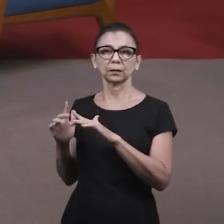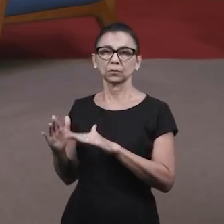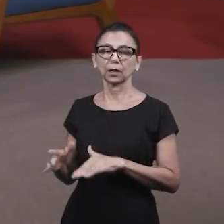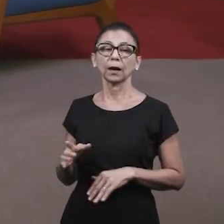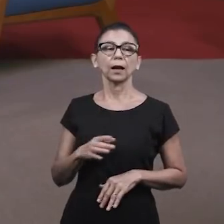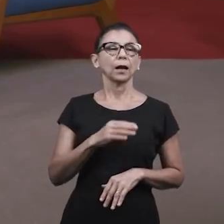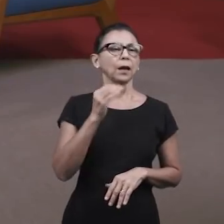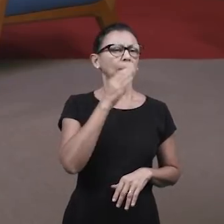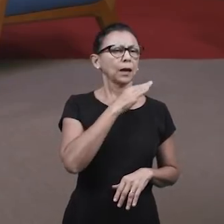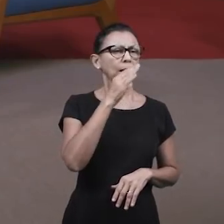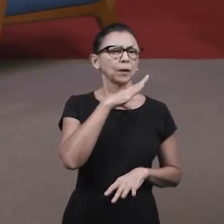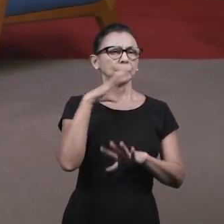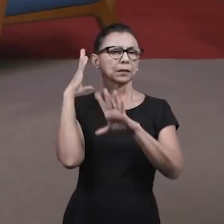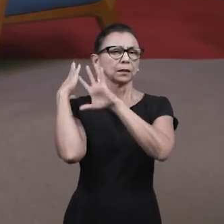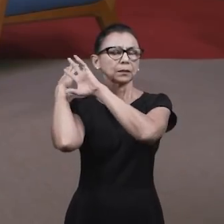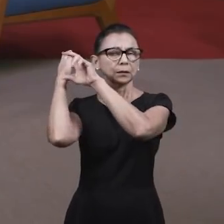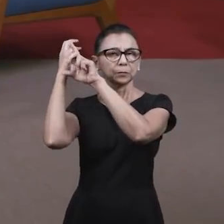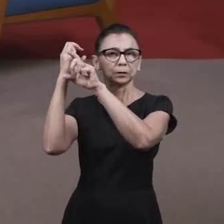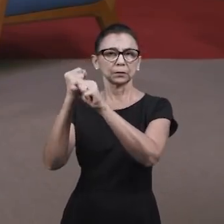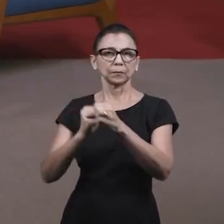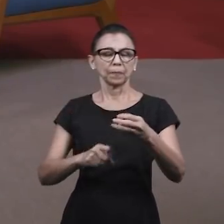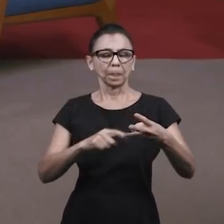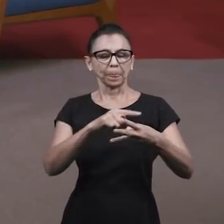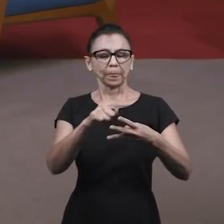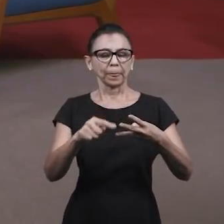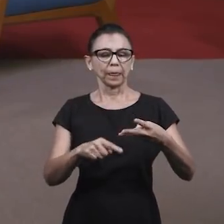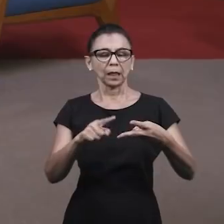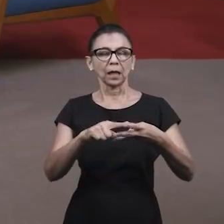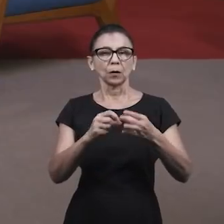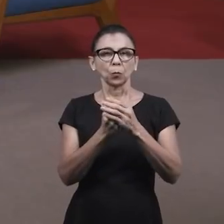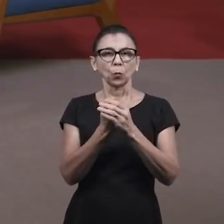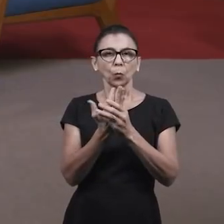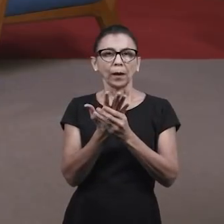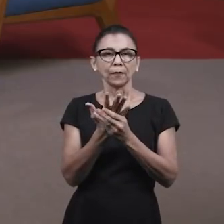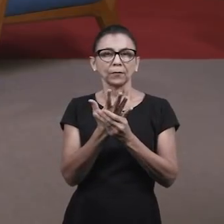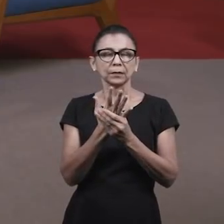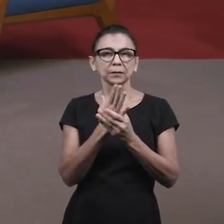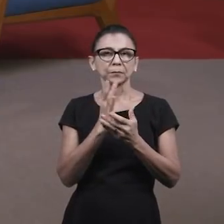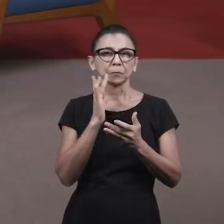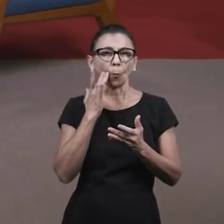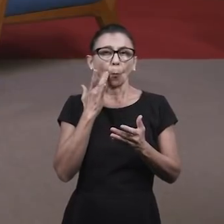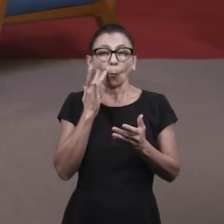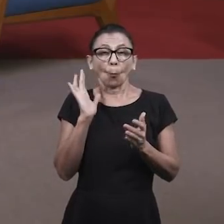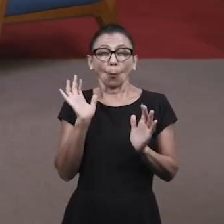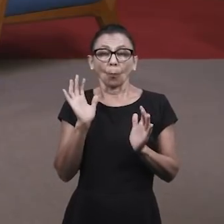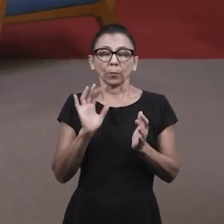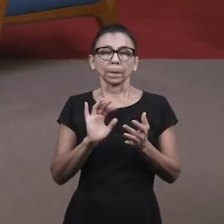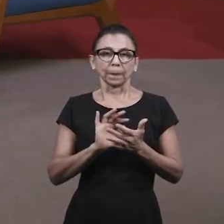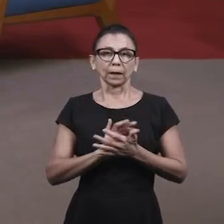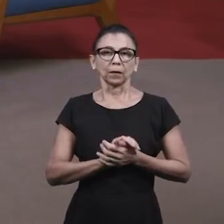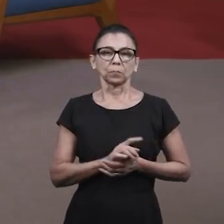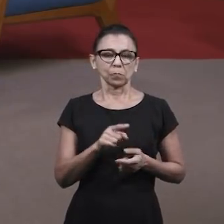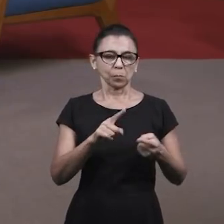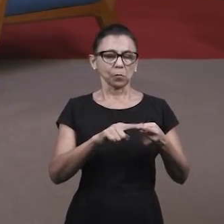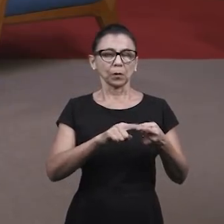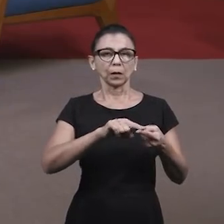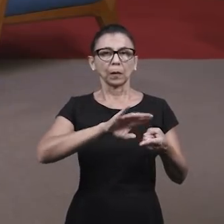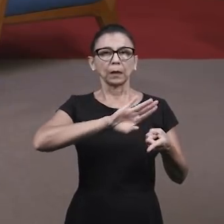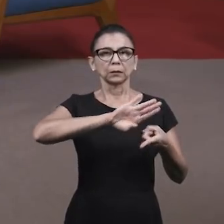fundamentais, que é o corpo e o sangue. Importantíssimo. Que estão aqui no texto. Exatamente. Corpo e sangue. Um